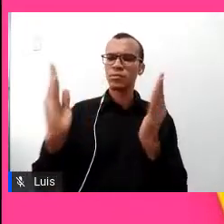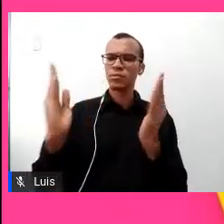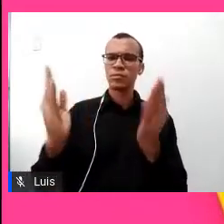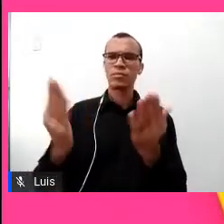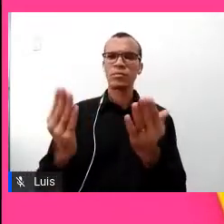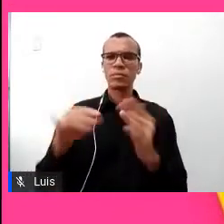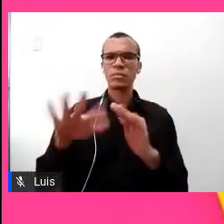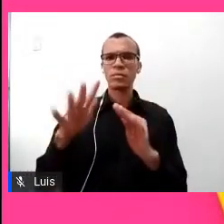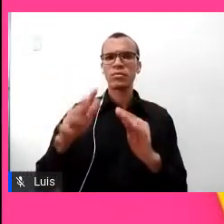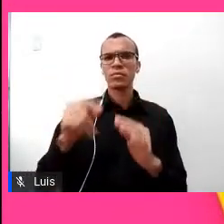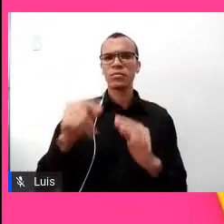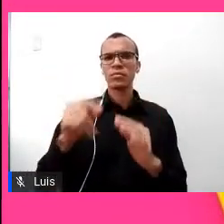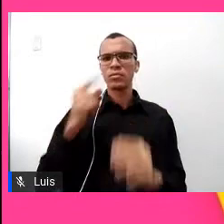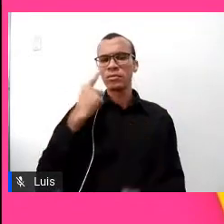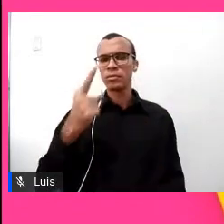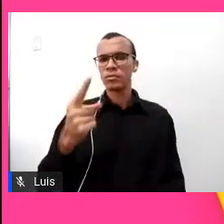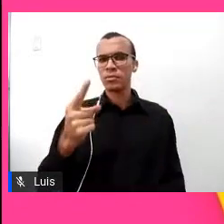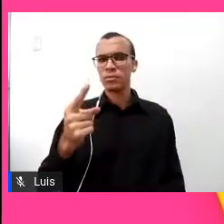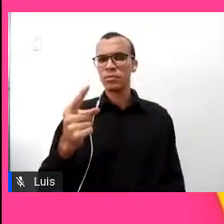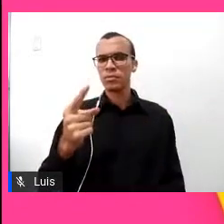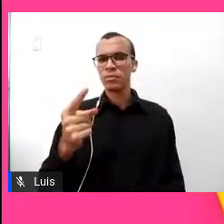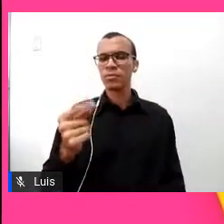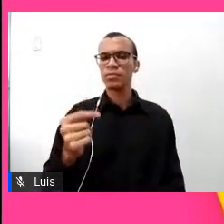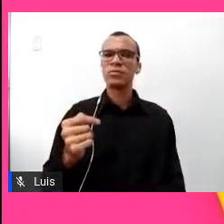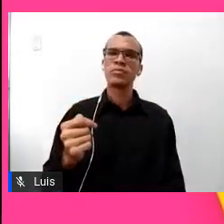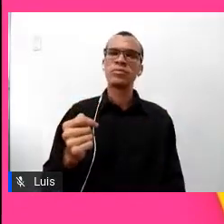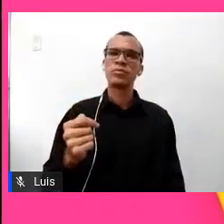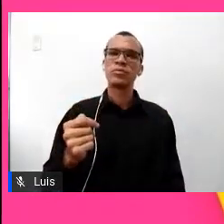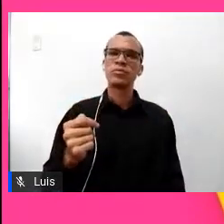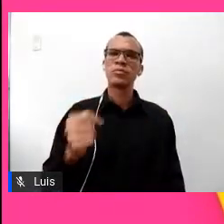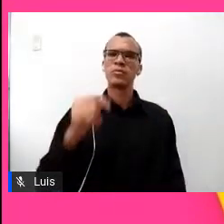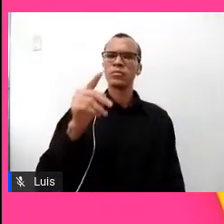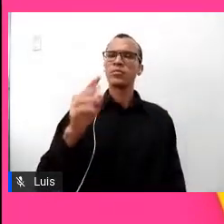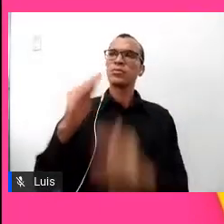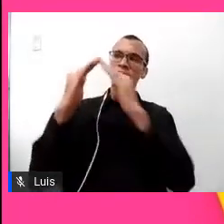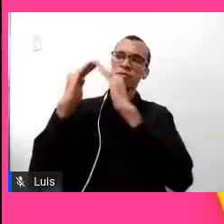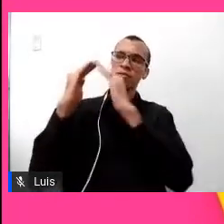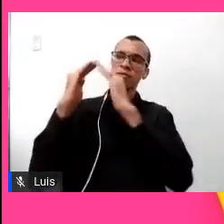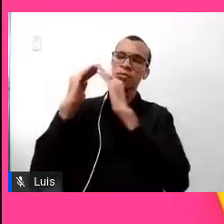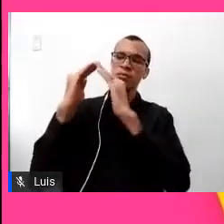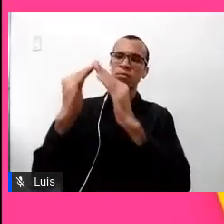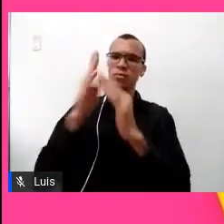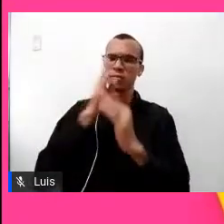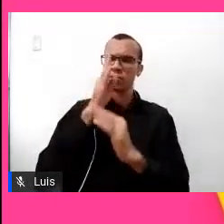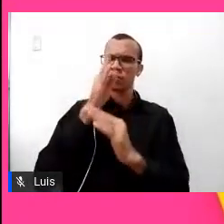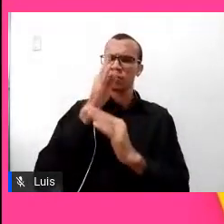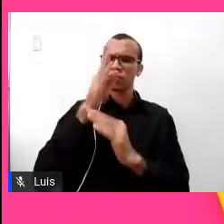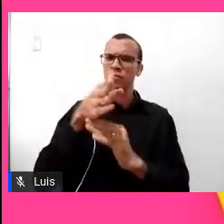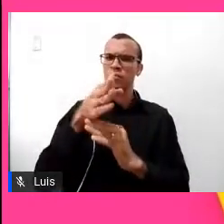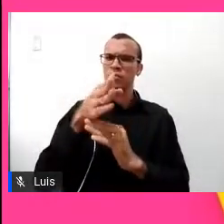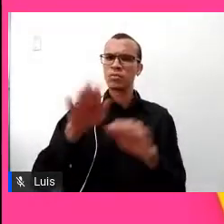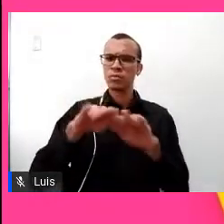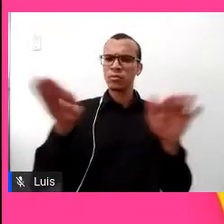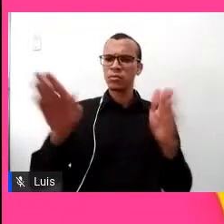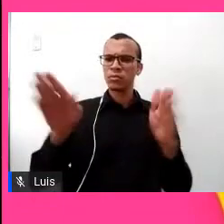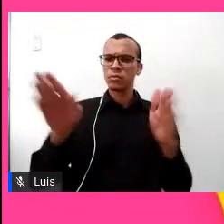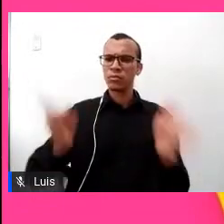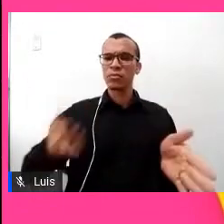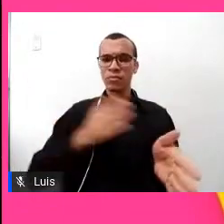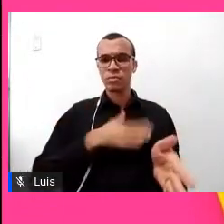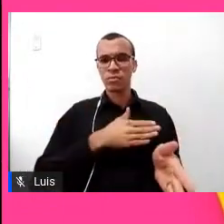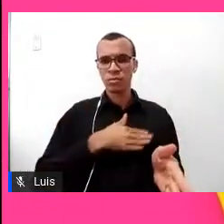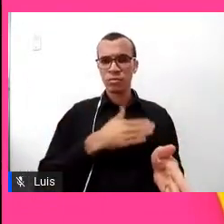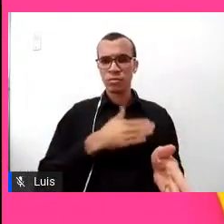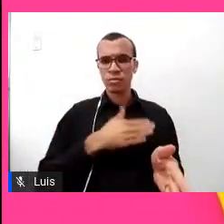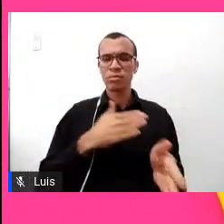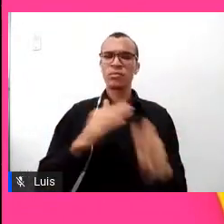ângulo. Que esse daqui fica rente à minha mesa, né? Então, ele ficaria com o telhado inclinado aqui,